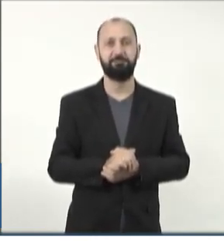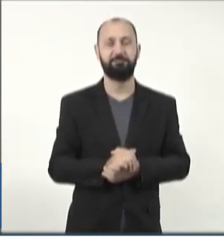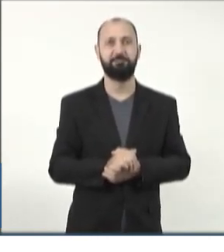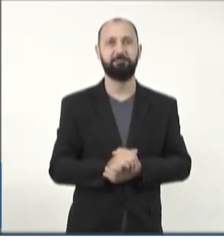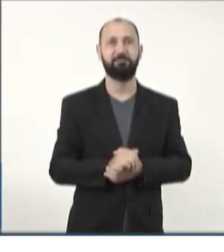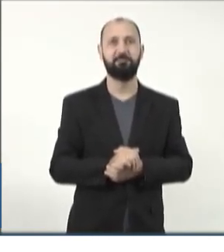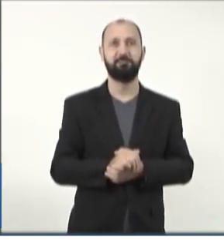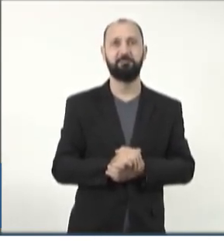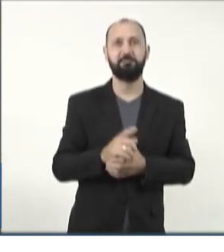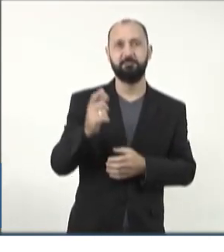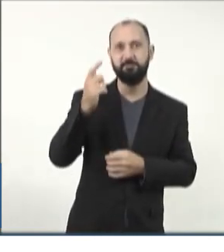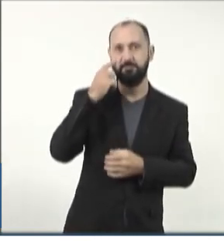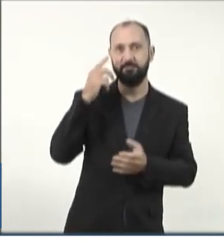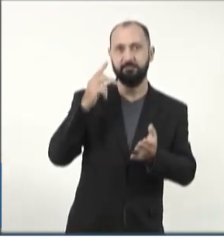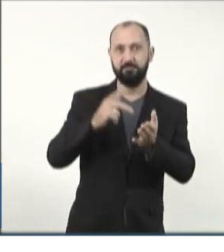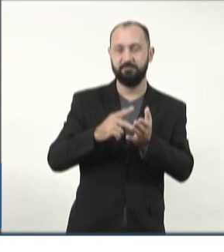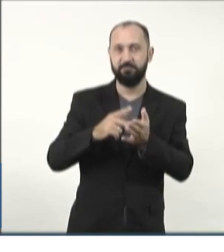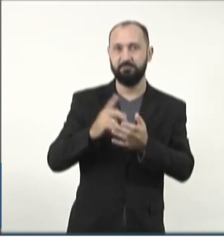Não é verdade?